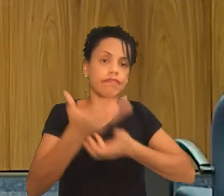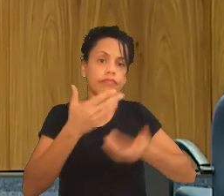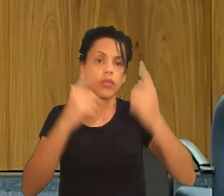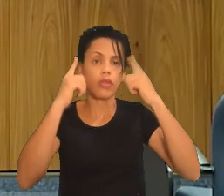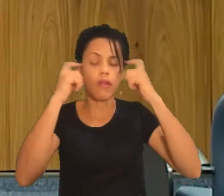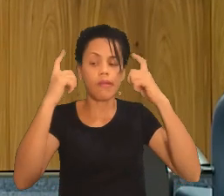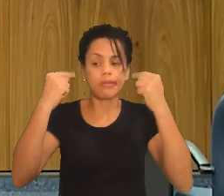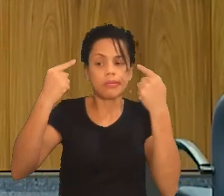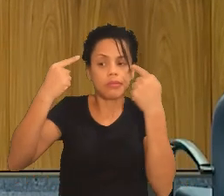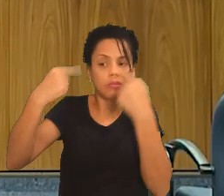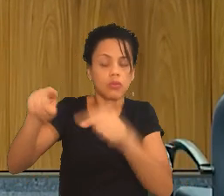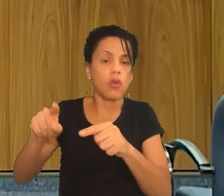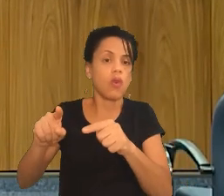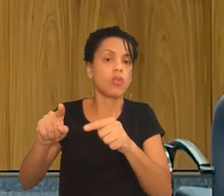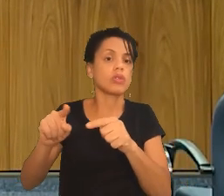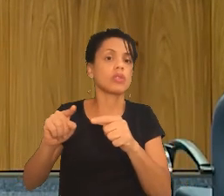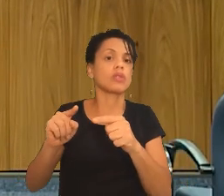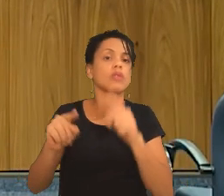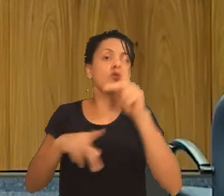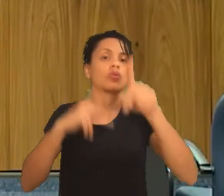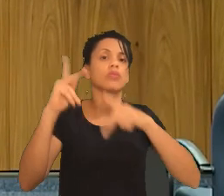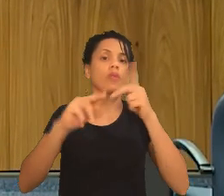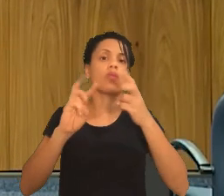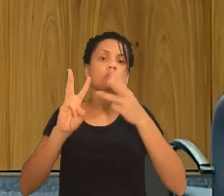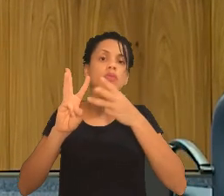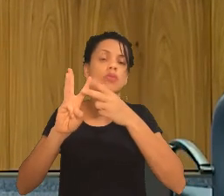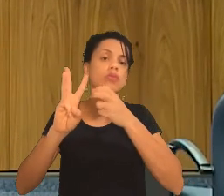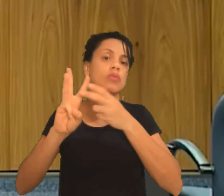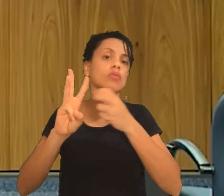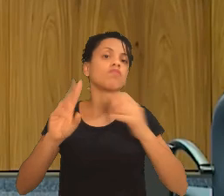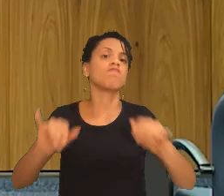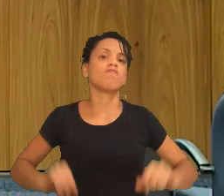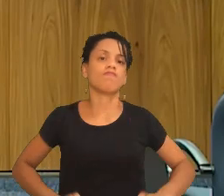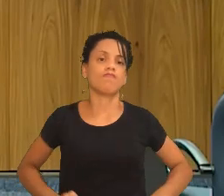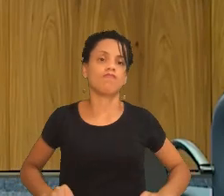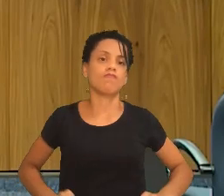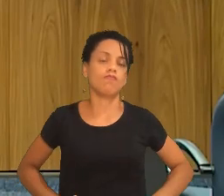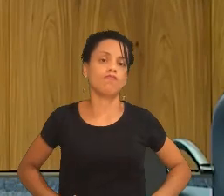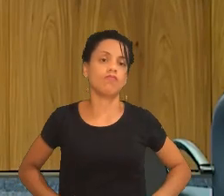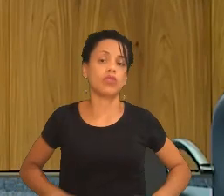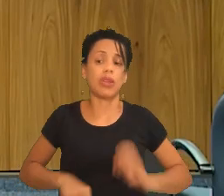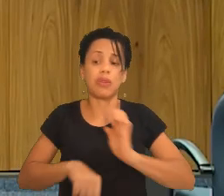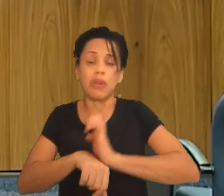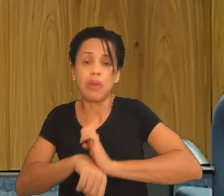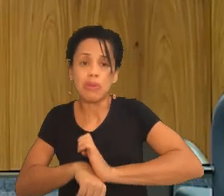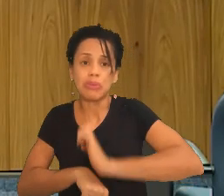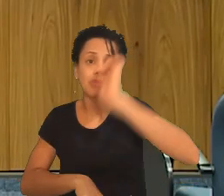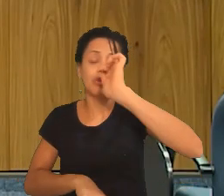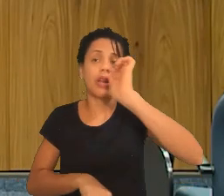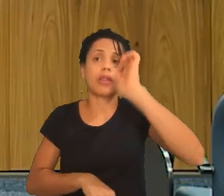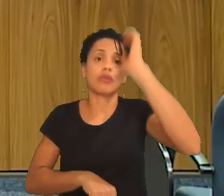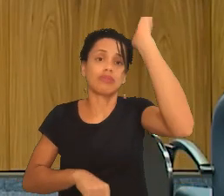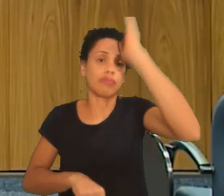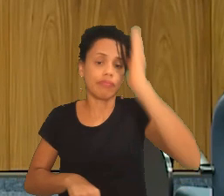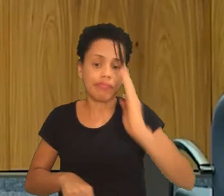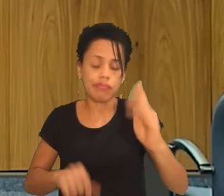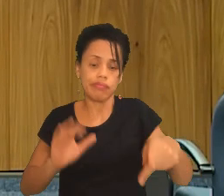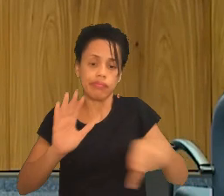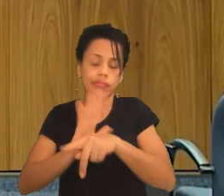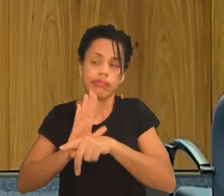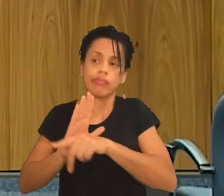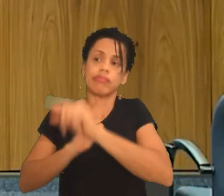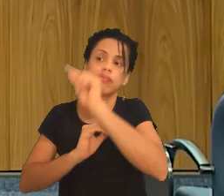povos originários sofreram. De que o Estado é um Estado plurinacional. E alguns podem falar, não,